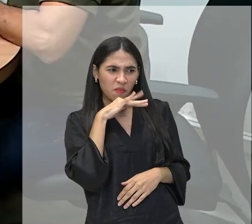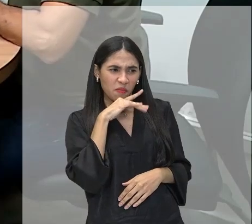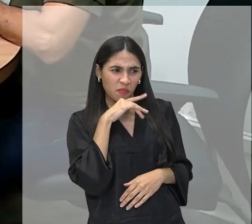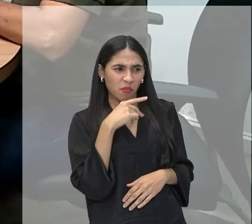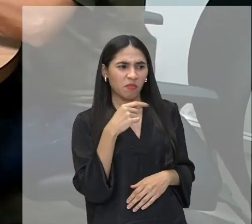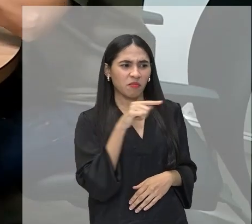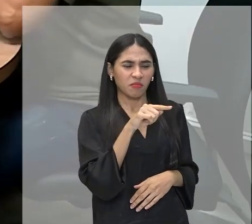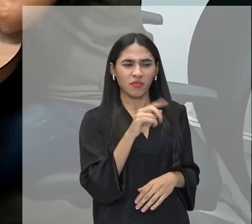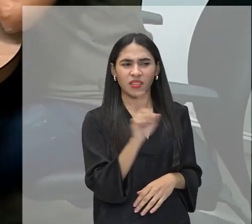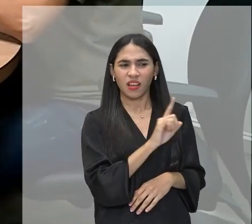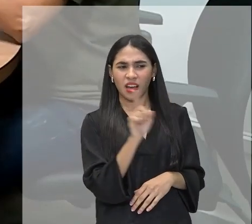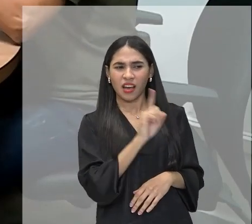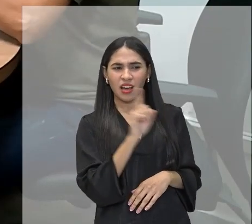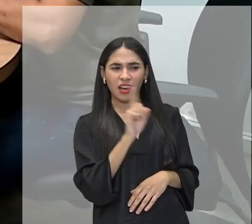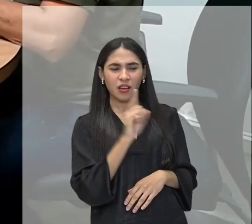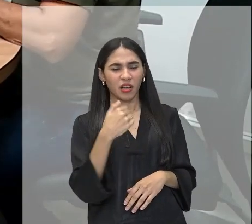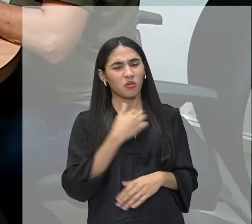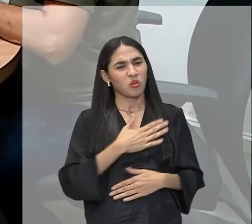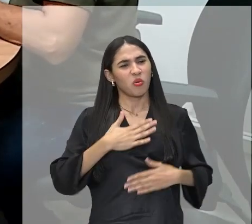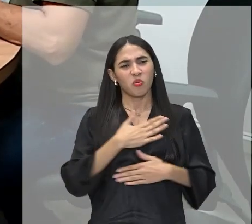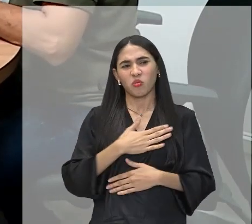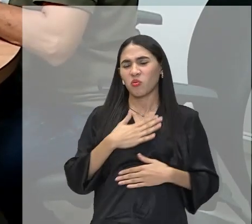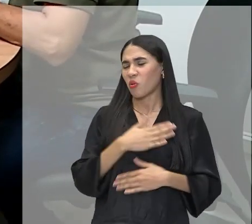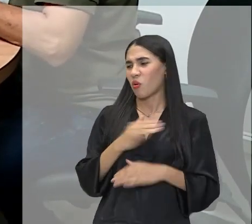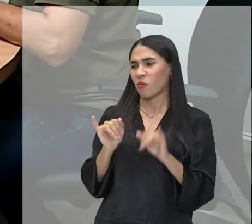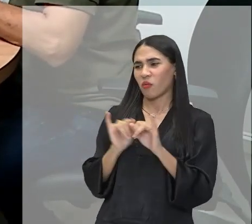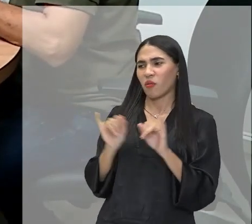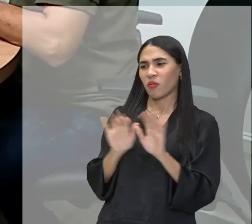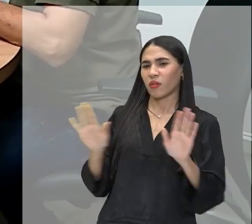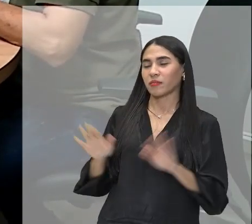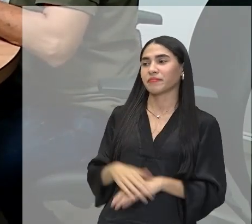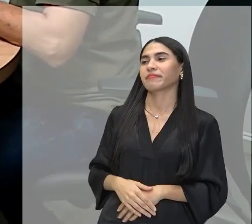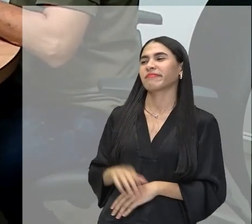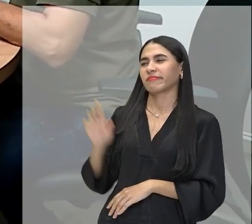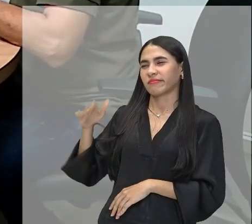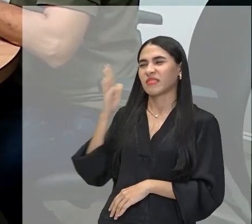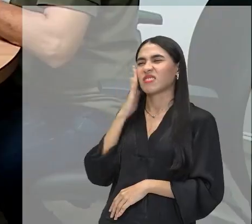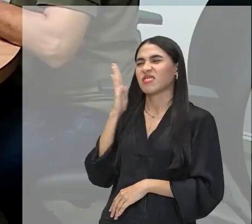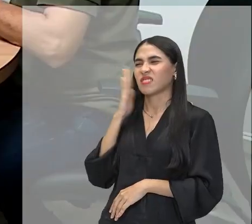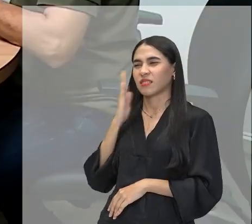meu Deus do céu. Eu não gosto de fofocas. Sei.